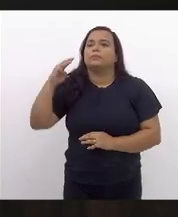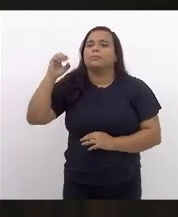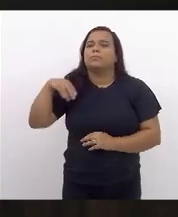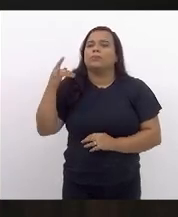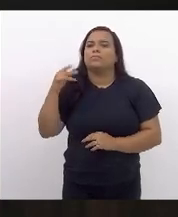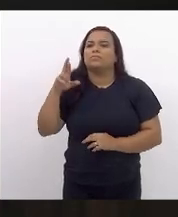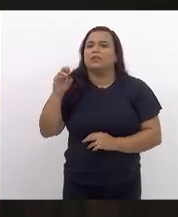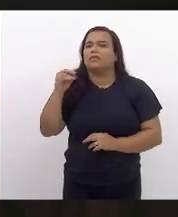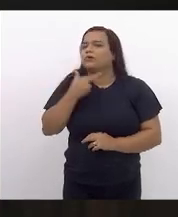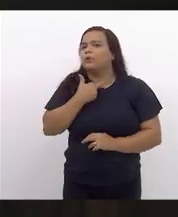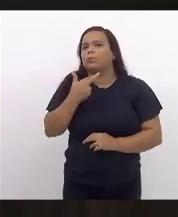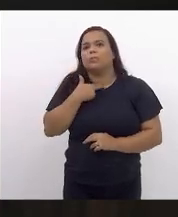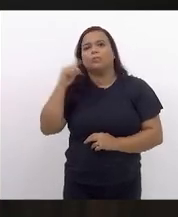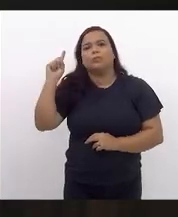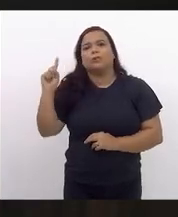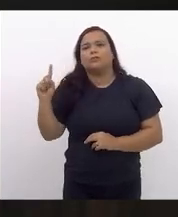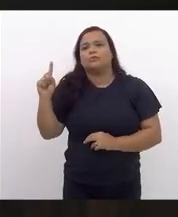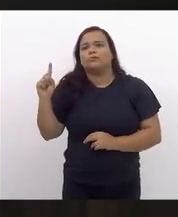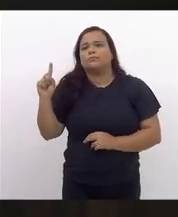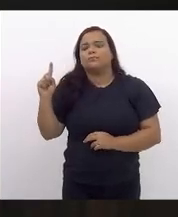Não pode. Deputado